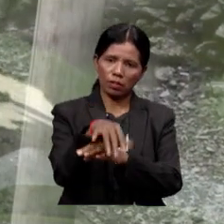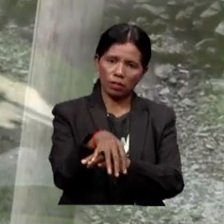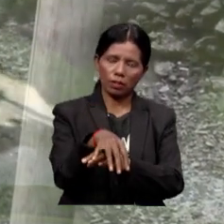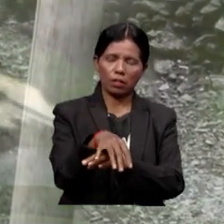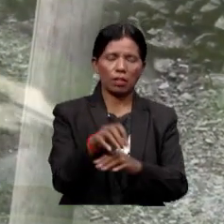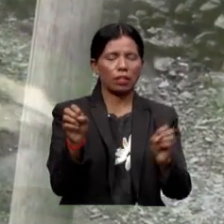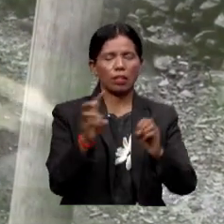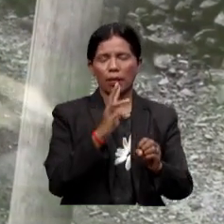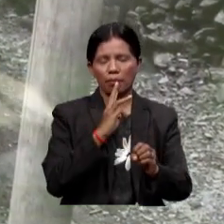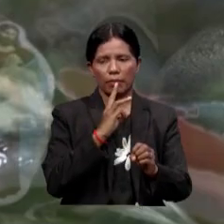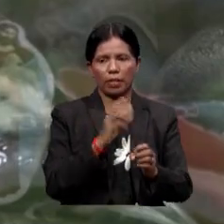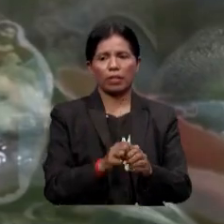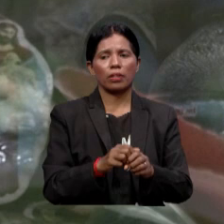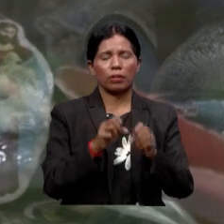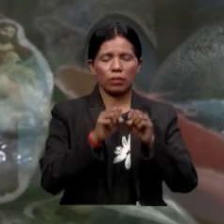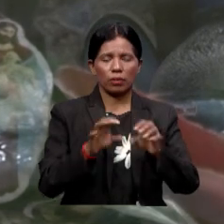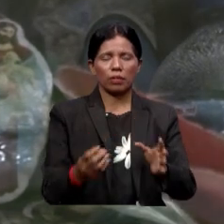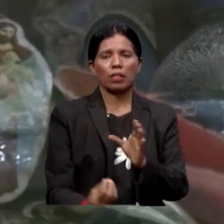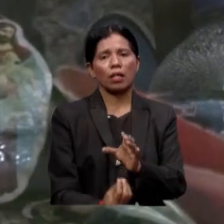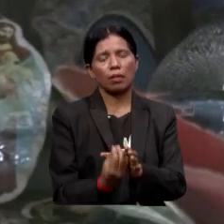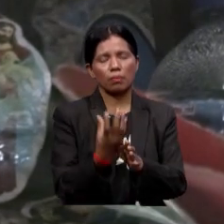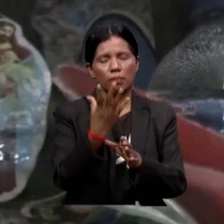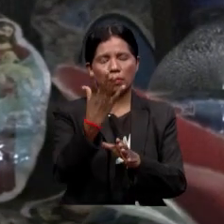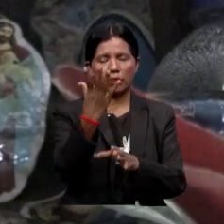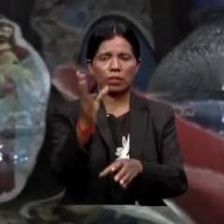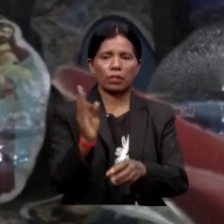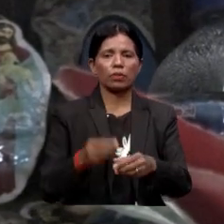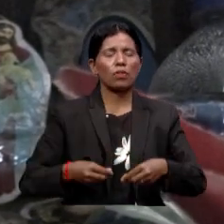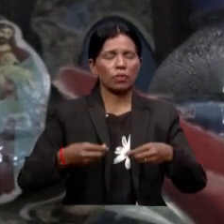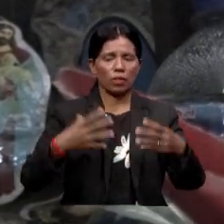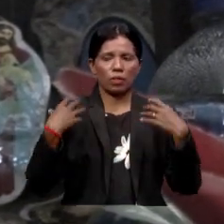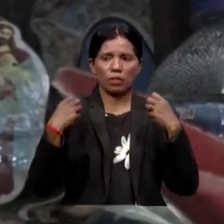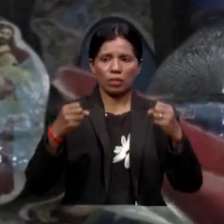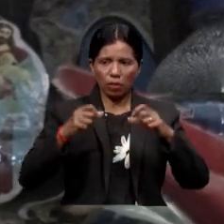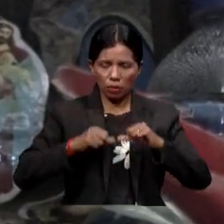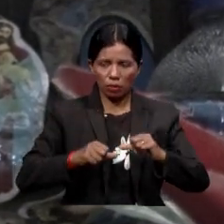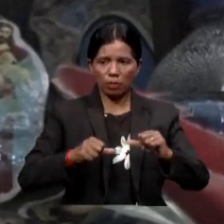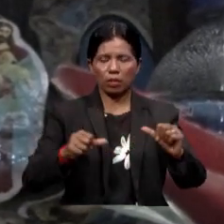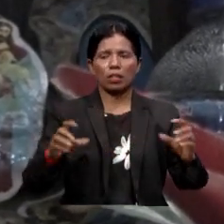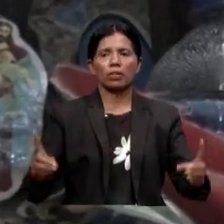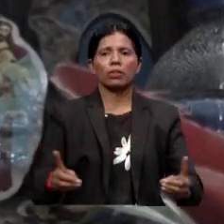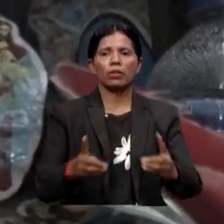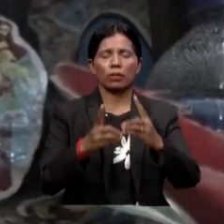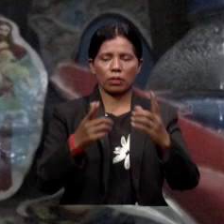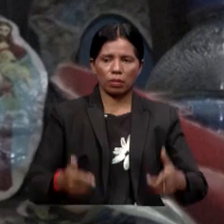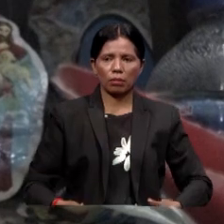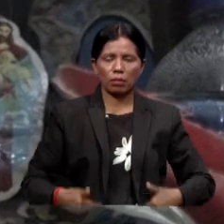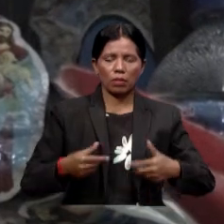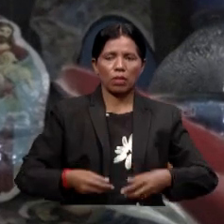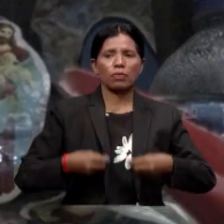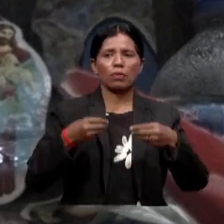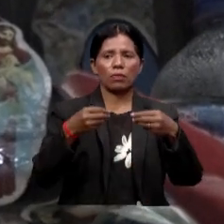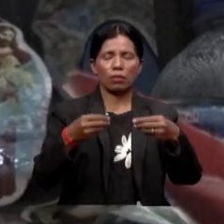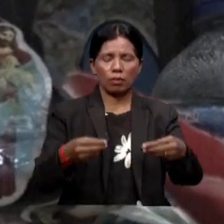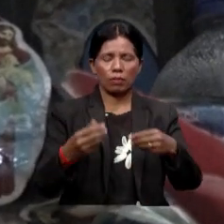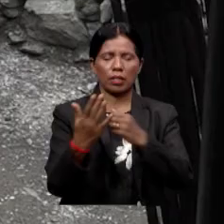abot. Hodi ha Moris haburas no fuforsa, atu kontinua soru Moris beharai kona iharai